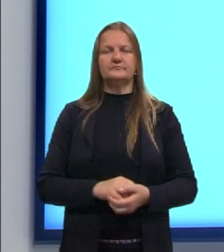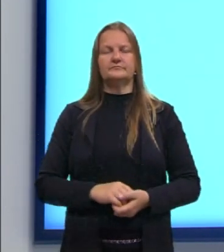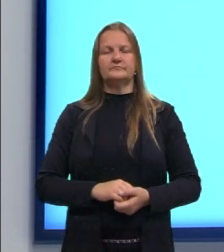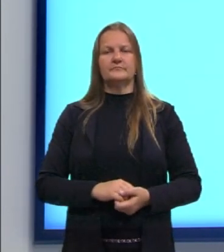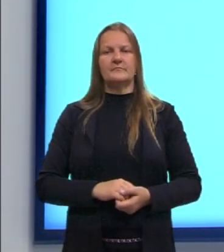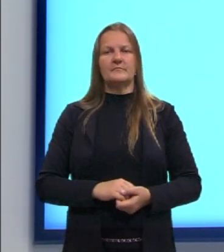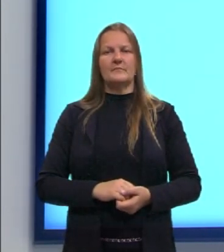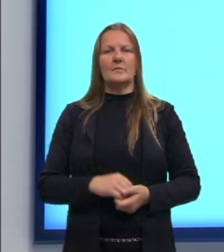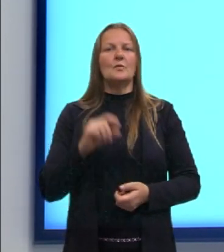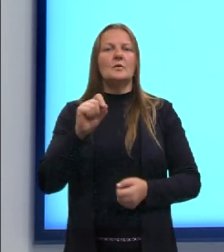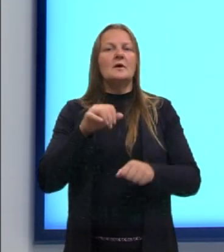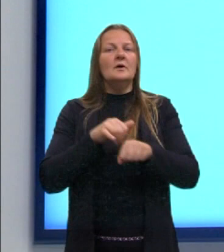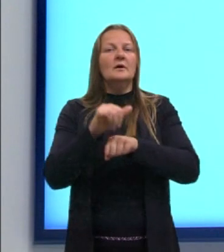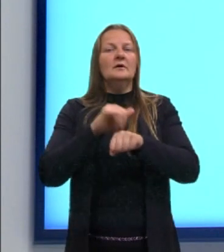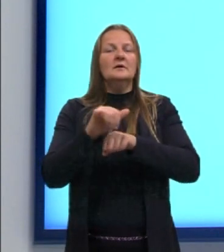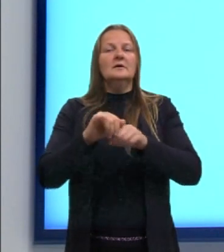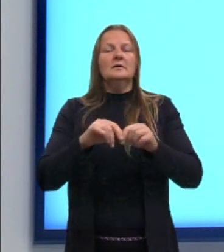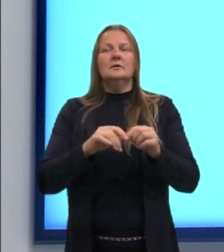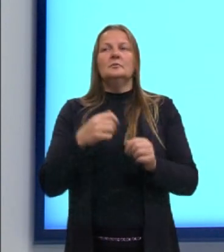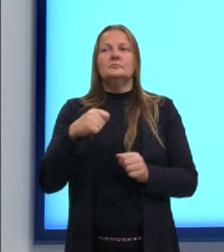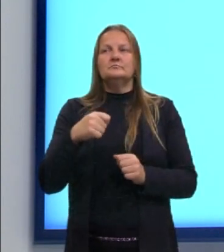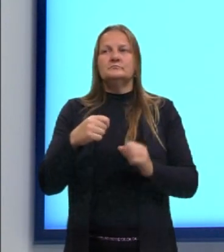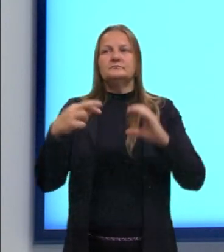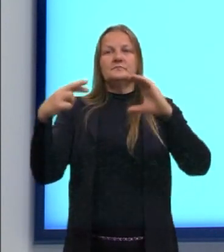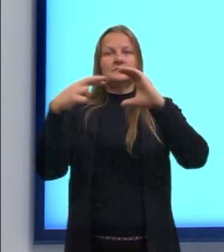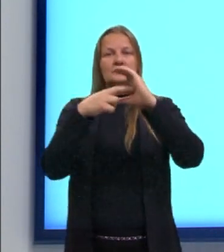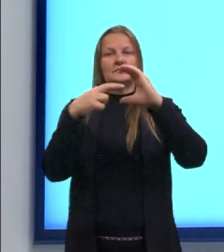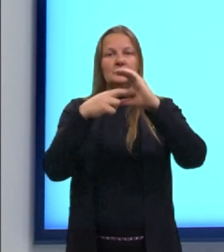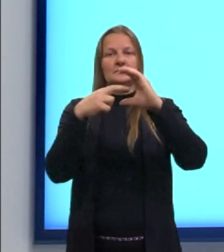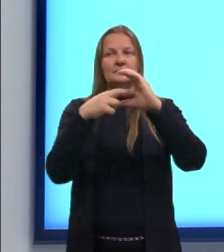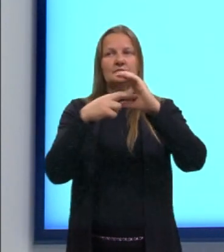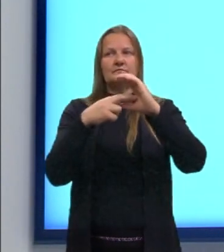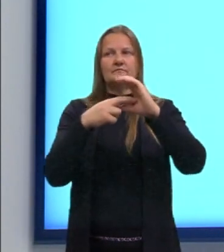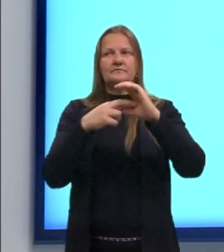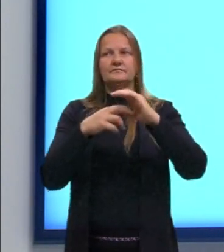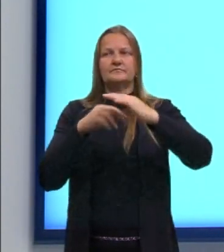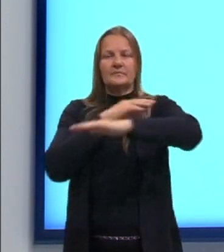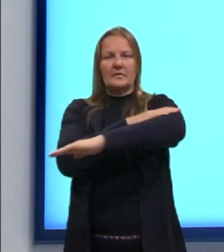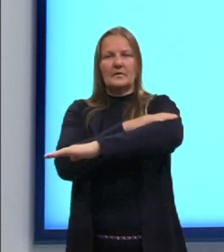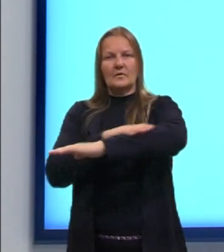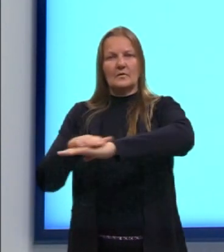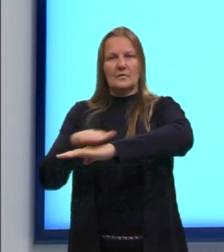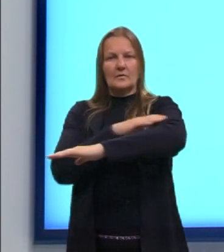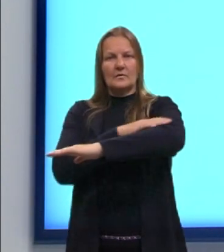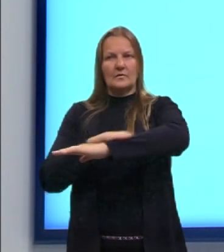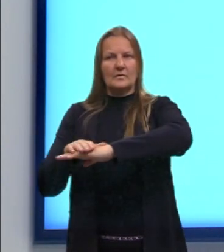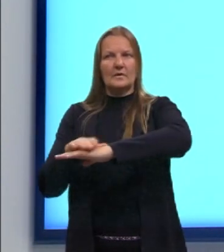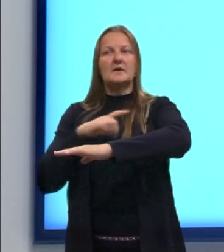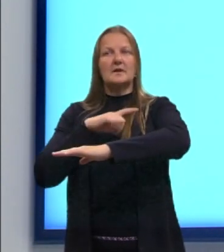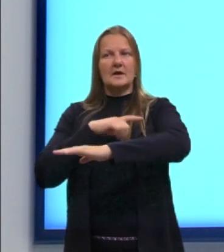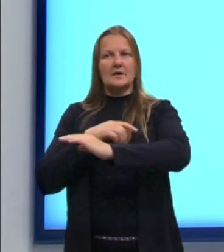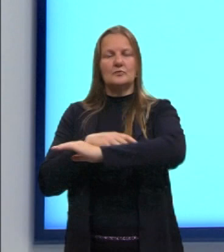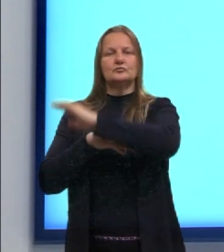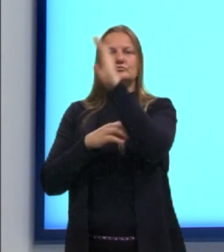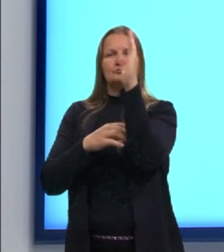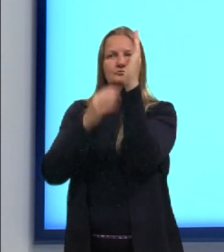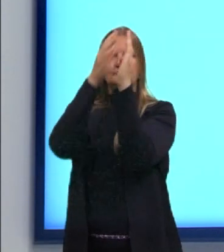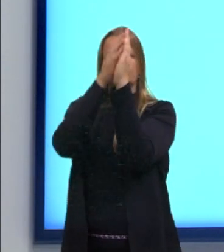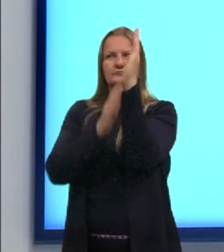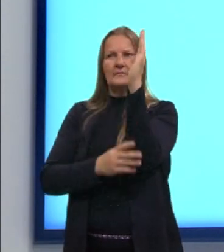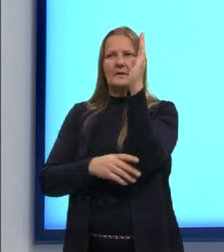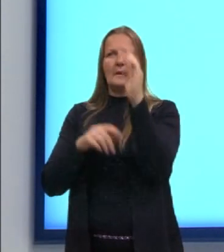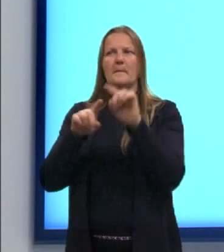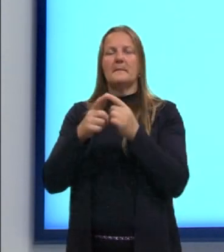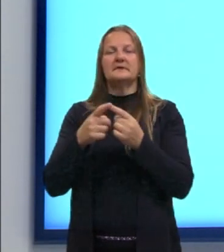Agora, o que aconteceu nesse plano? Nós temos ainda dois eixos, o horizontal e o vertical, mas foram marcados